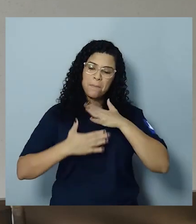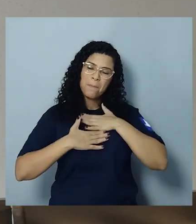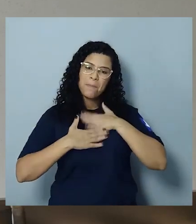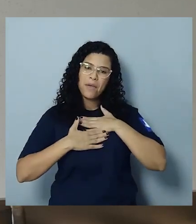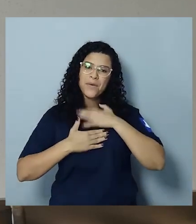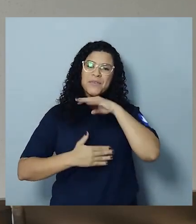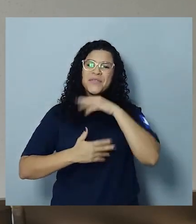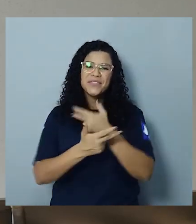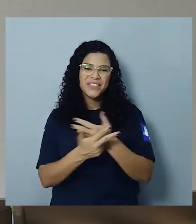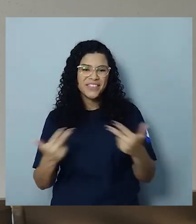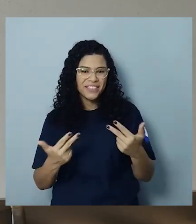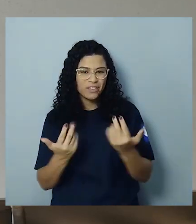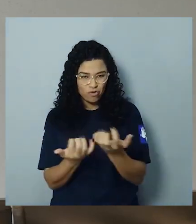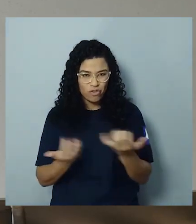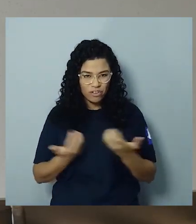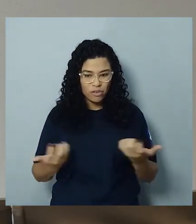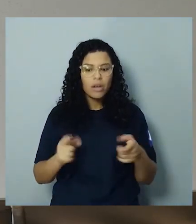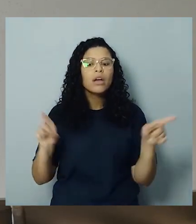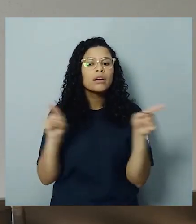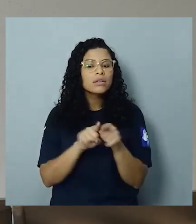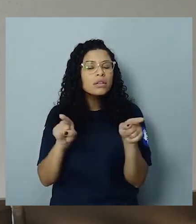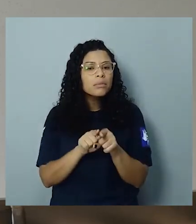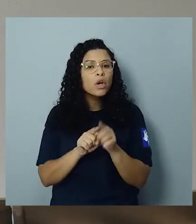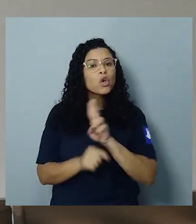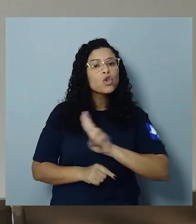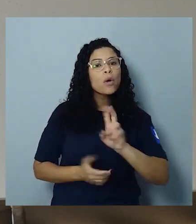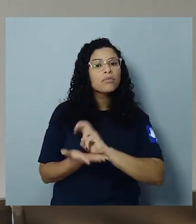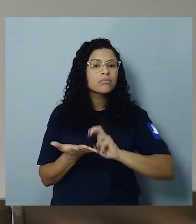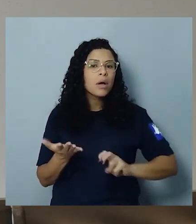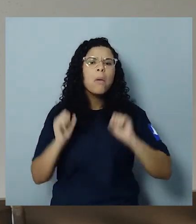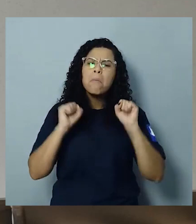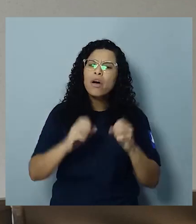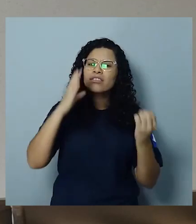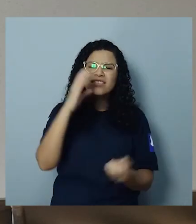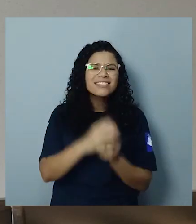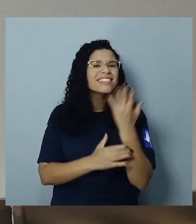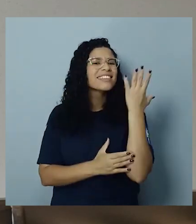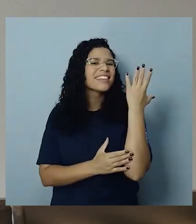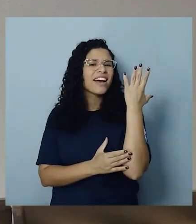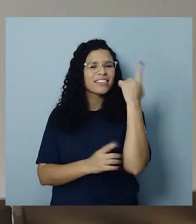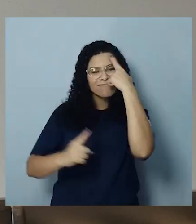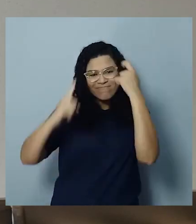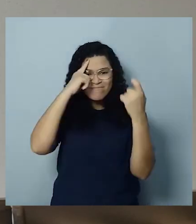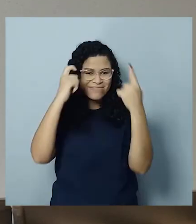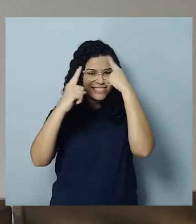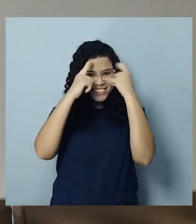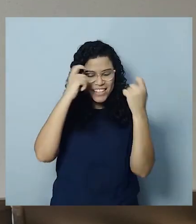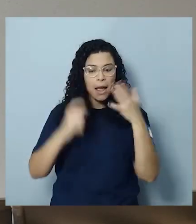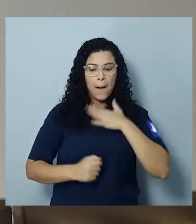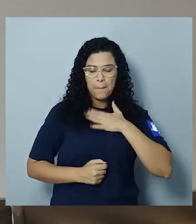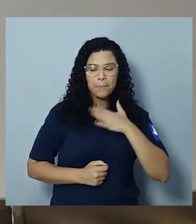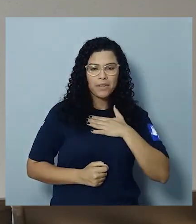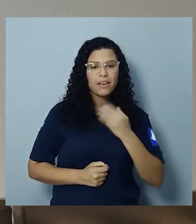no caso chama meus vixe o Jardim E também o nome da editora vocês podem inventar um nome da editora